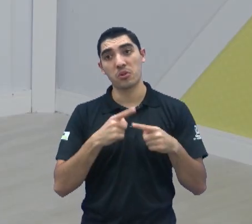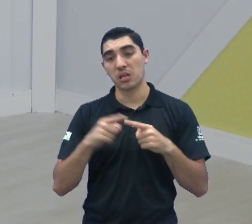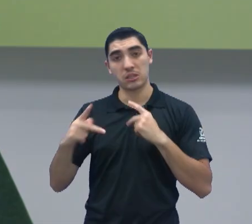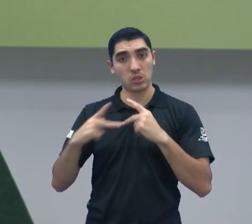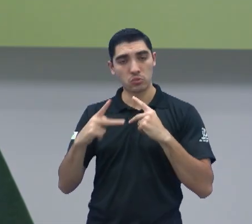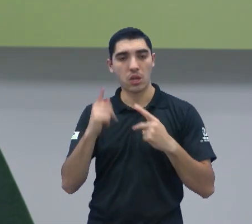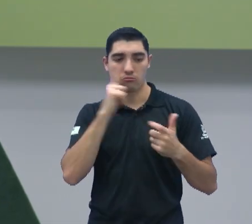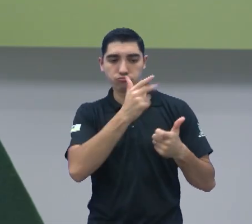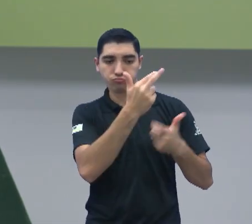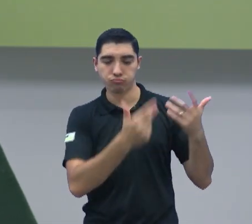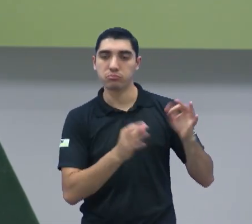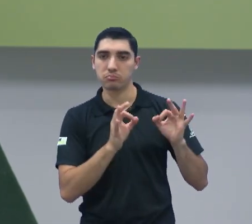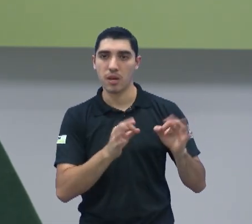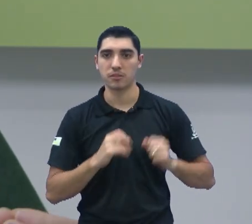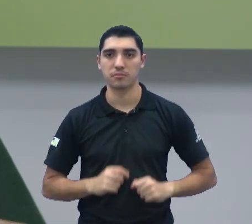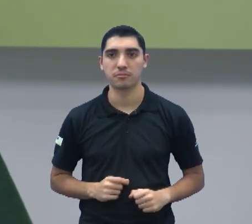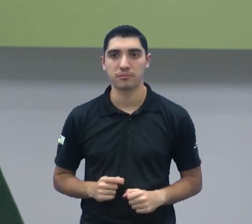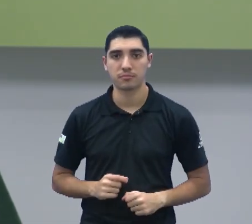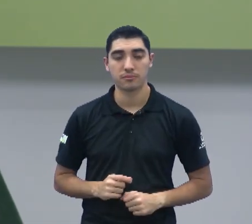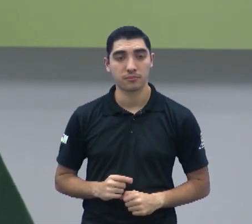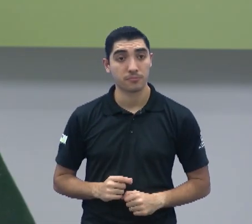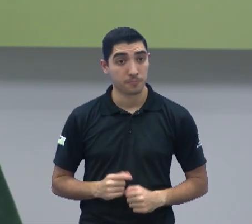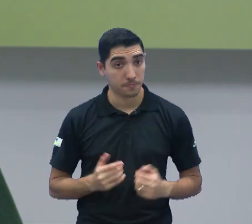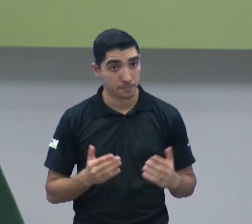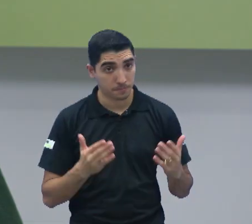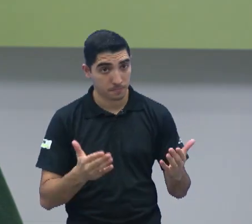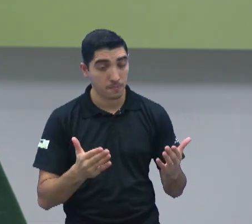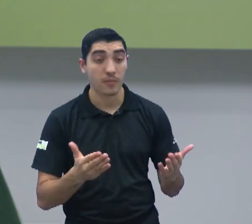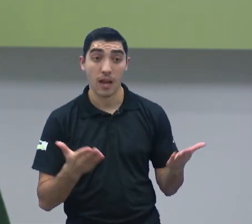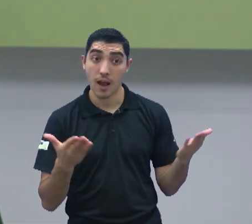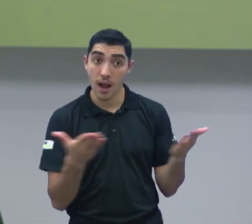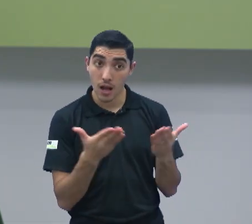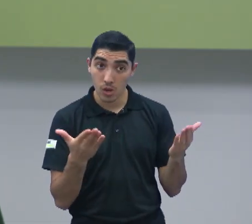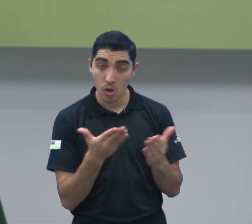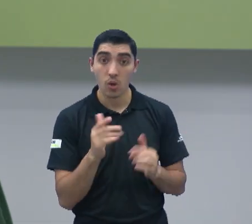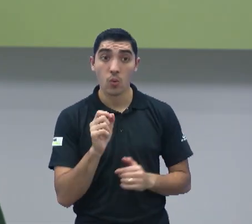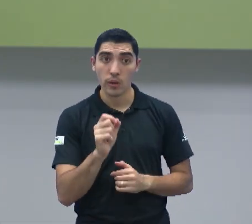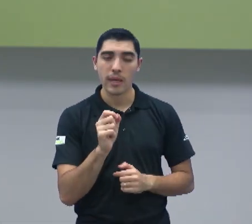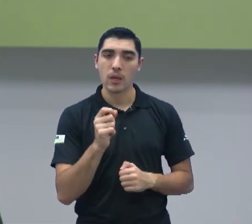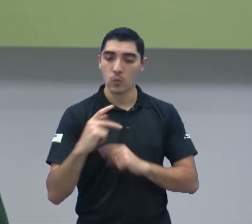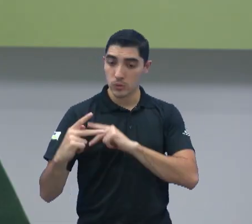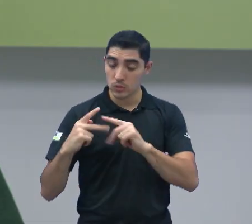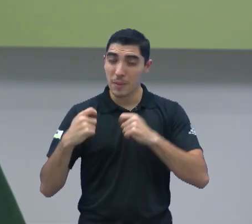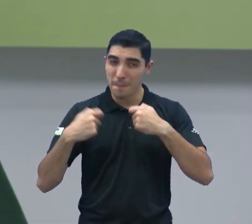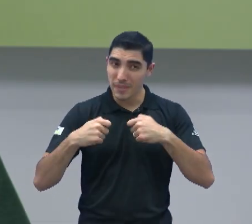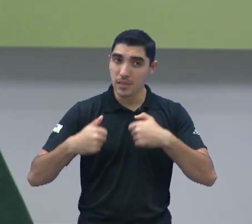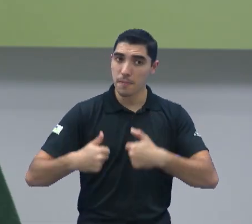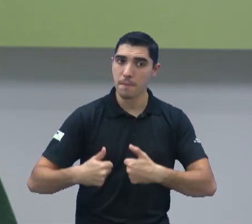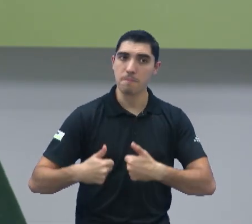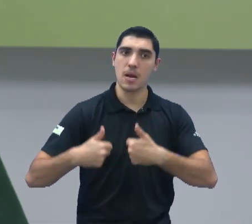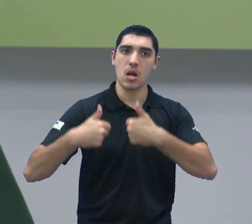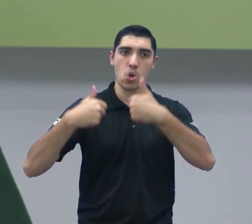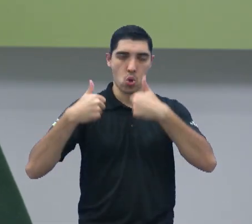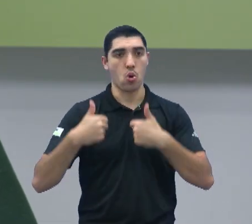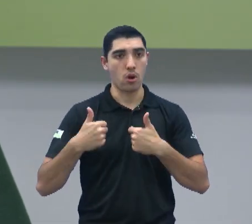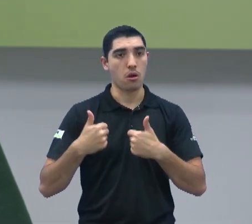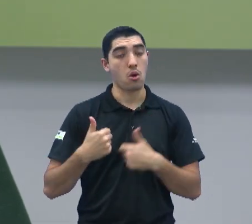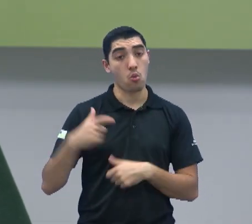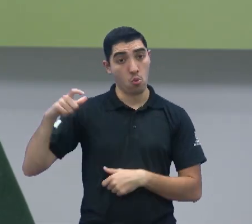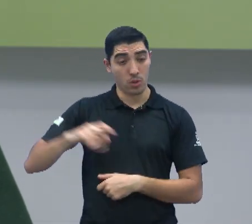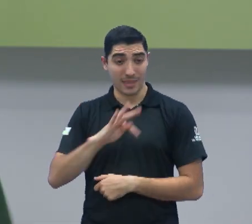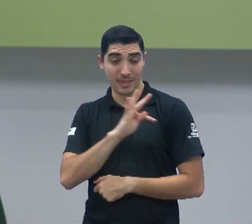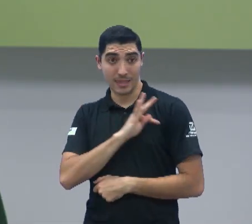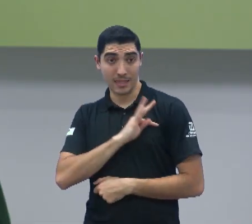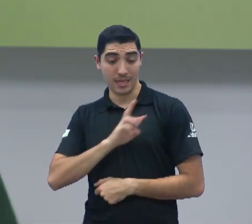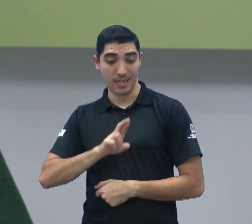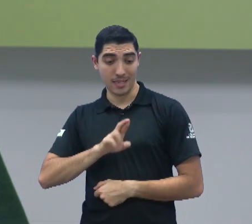Paulito. Agora, como eu tinha falado, é justamente recuperar, né, a consistência, o bom momento. O Regis vai ter um